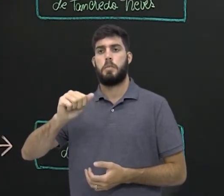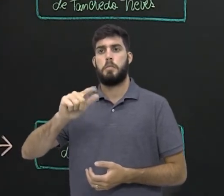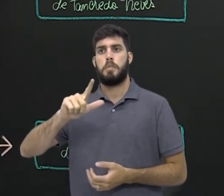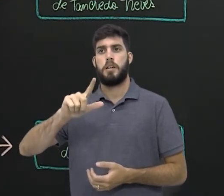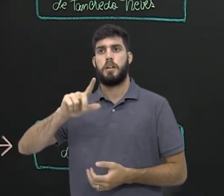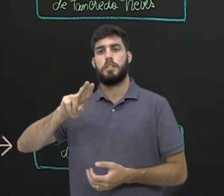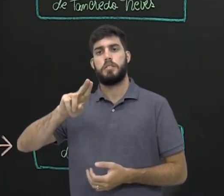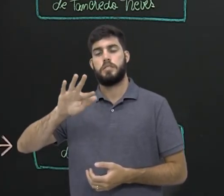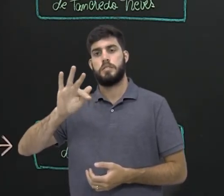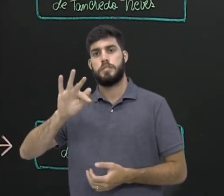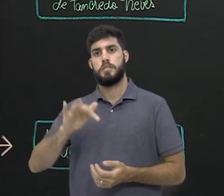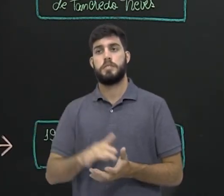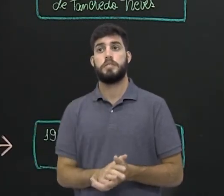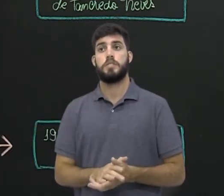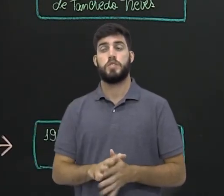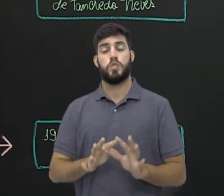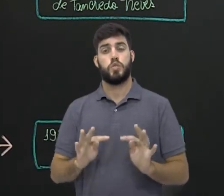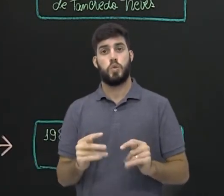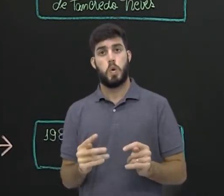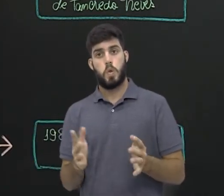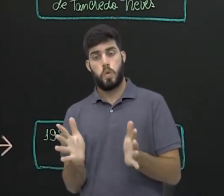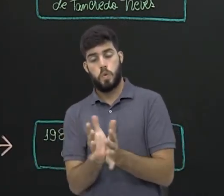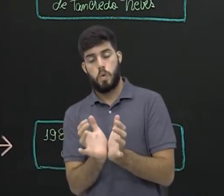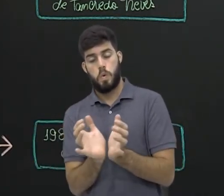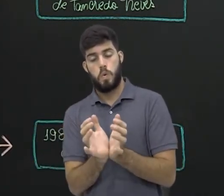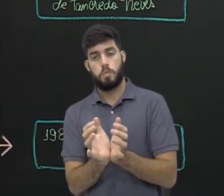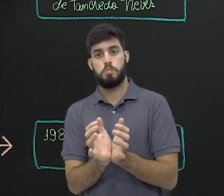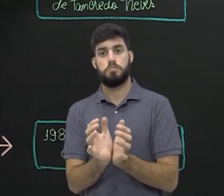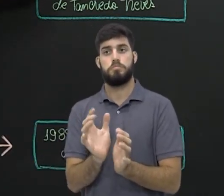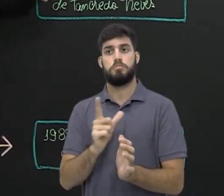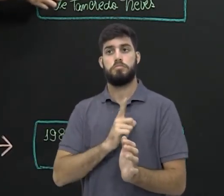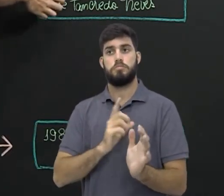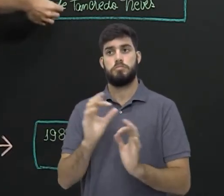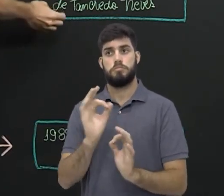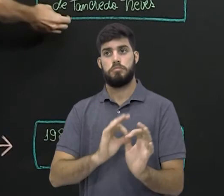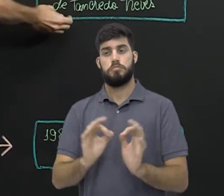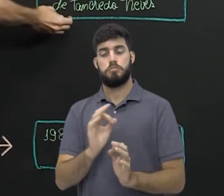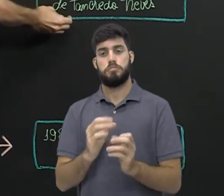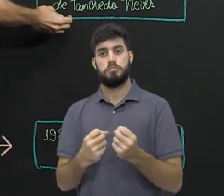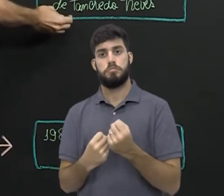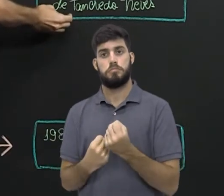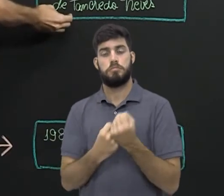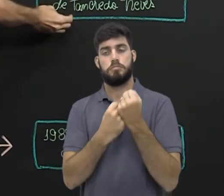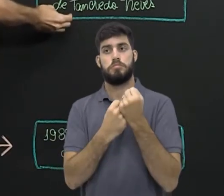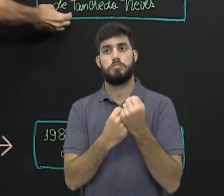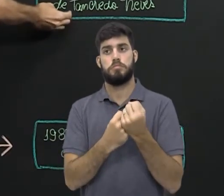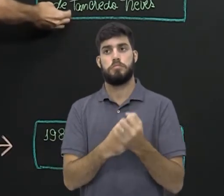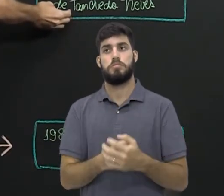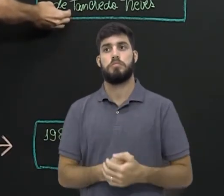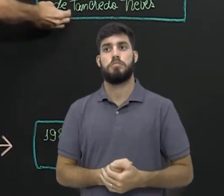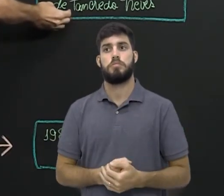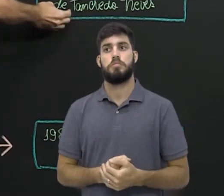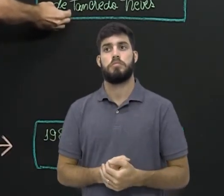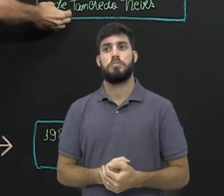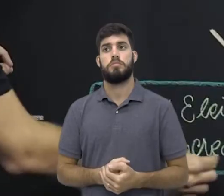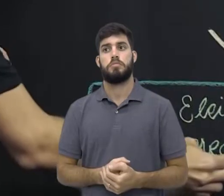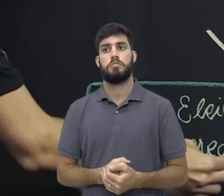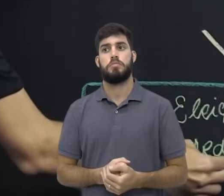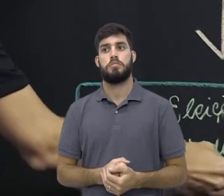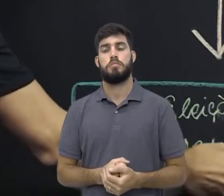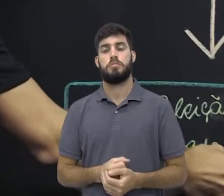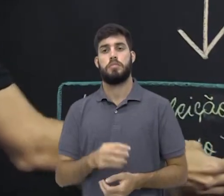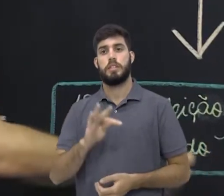todo esse grupo que tinha se mobilizado pela eleição direta apoia a candidatura de um político do MDB,